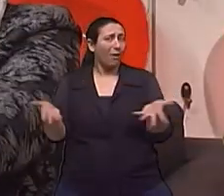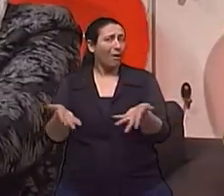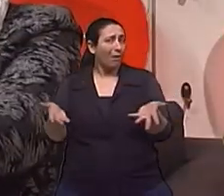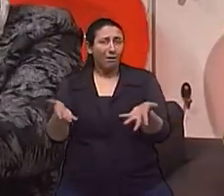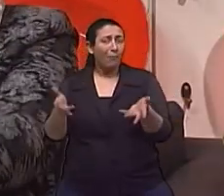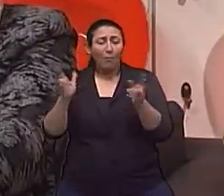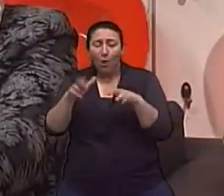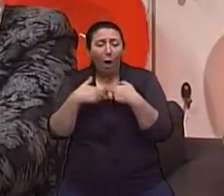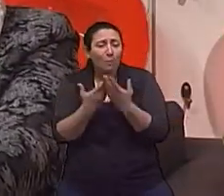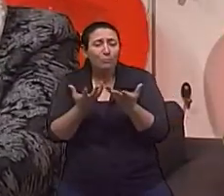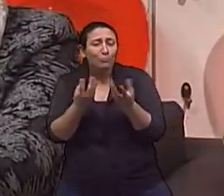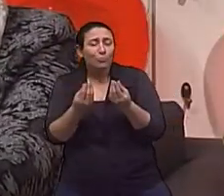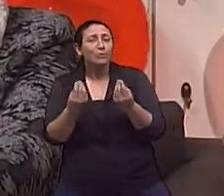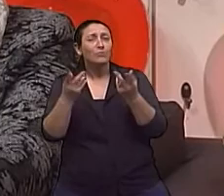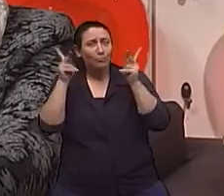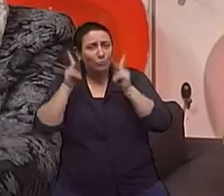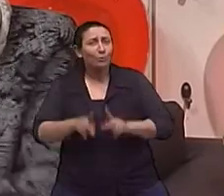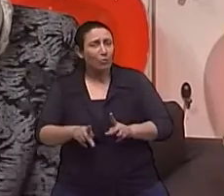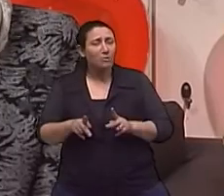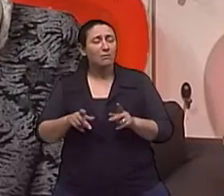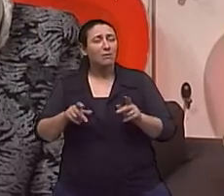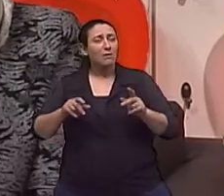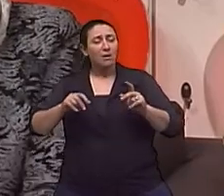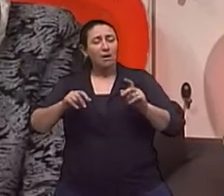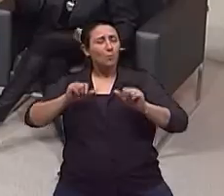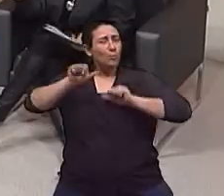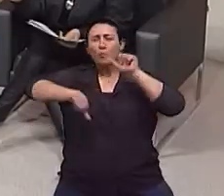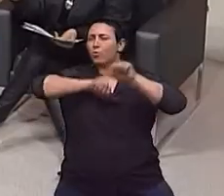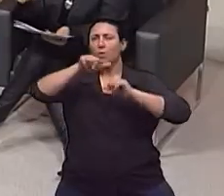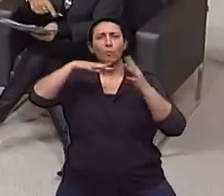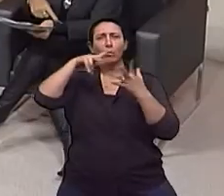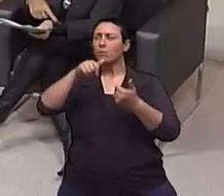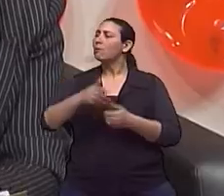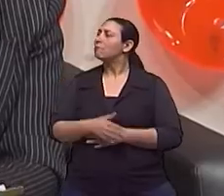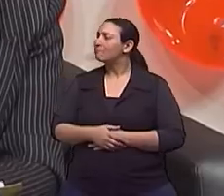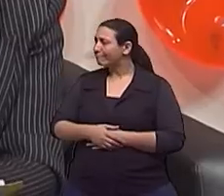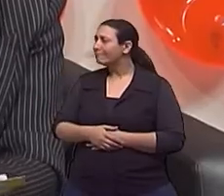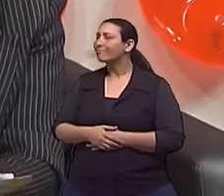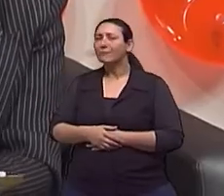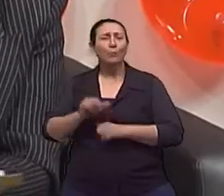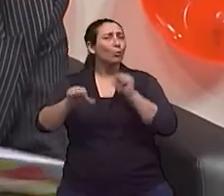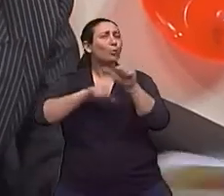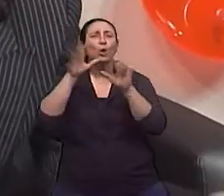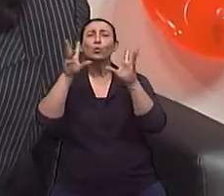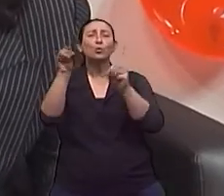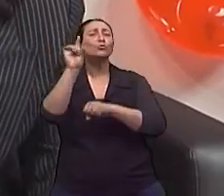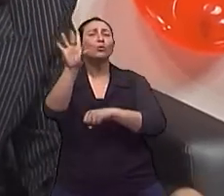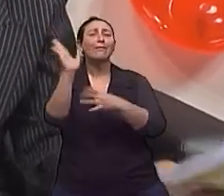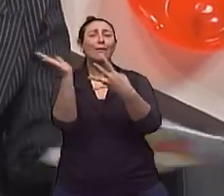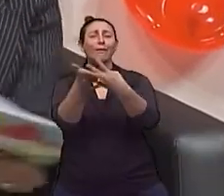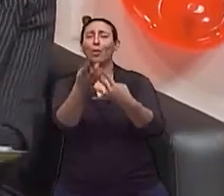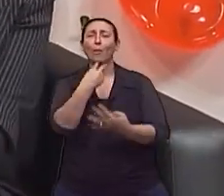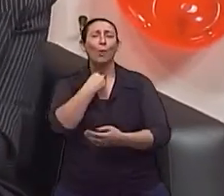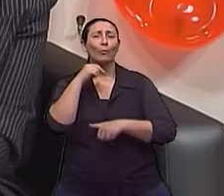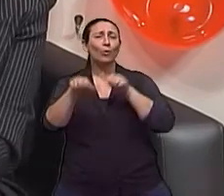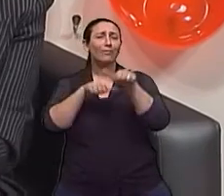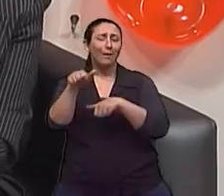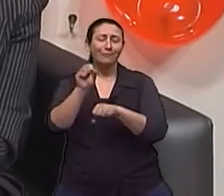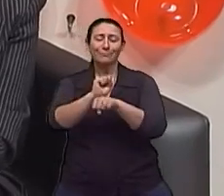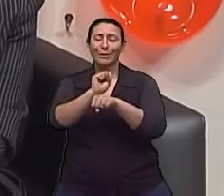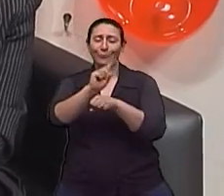das existência de tanta gente envelhecer lá tudo está mudando só que não muda o nosso tempo aqui apresentar o tempo do intervalo